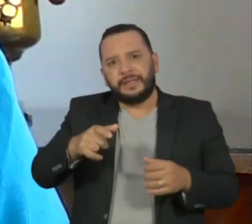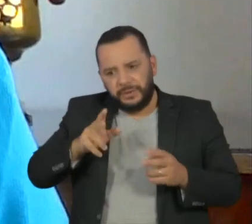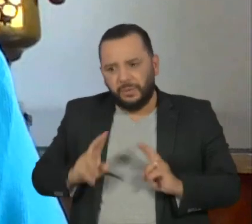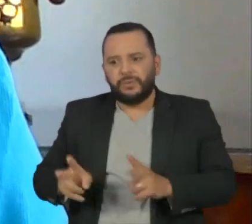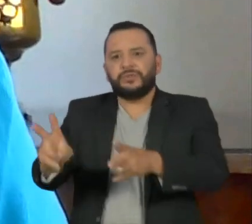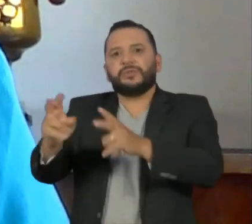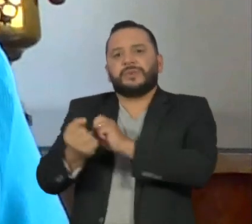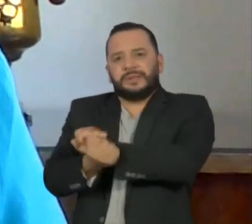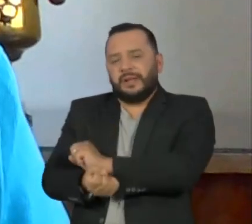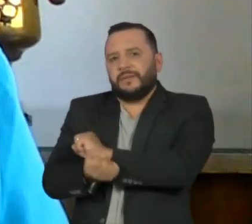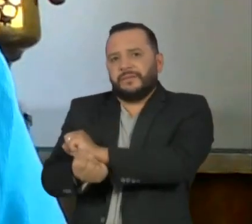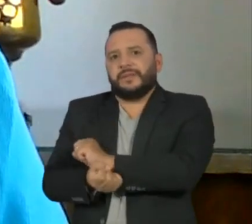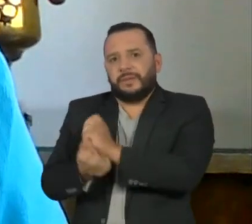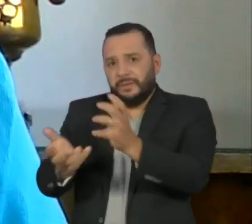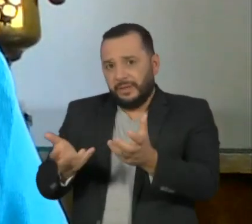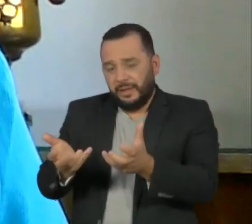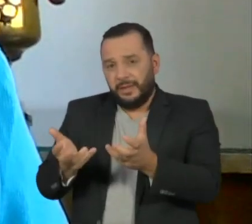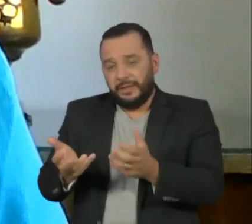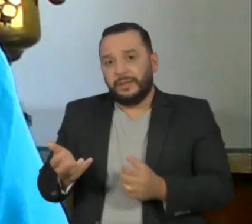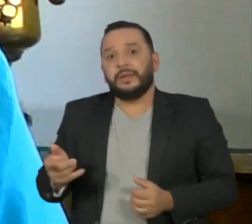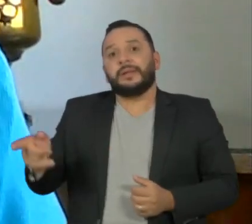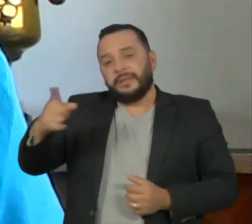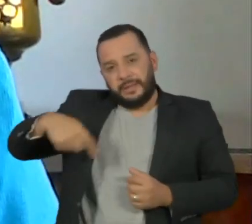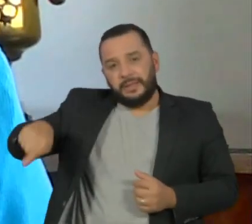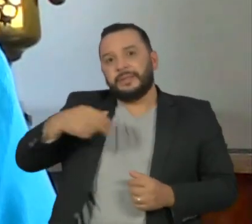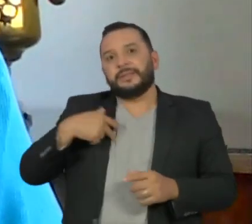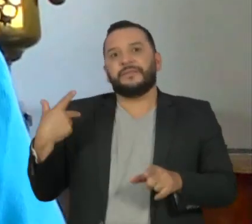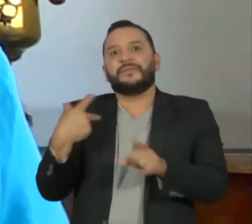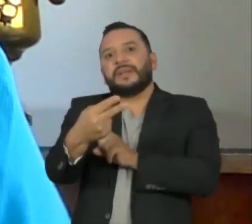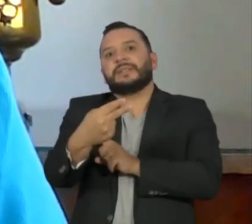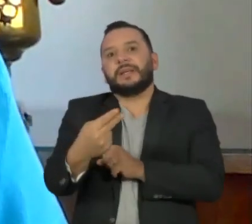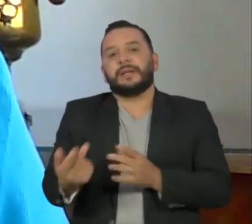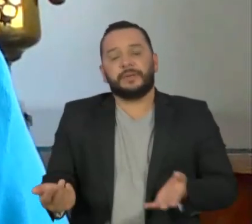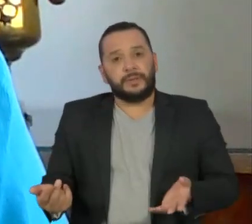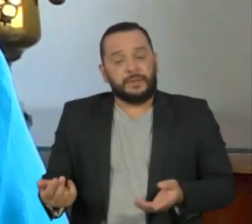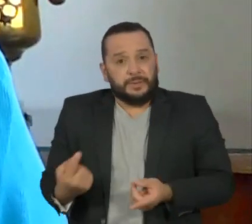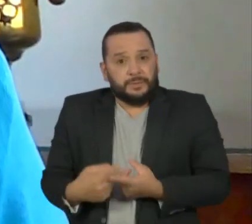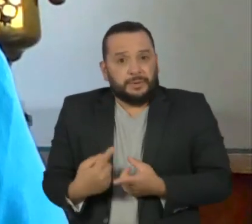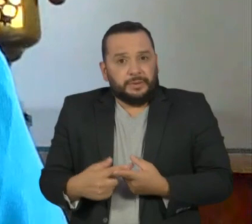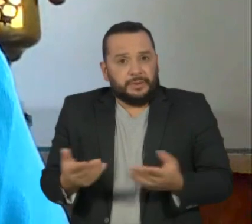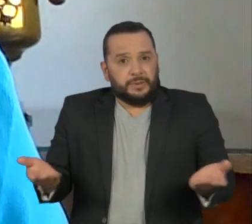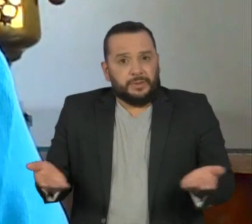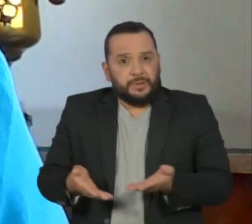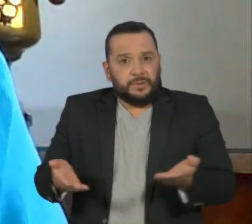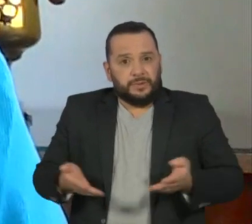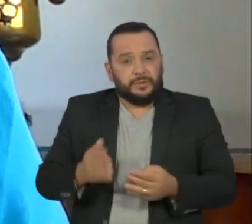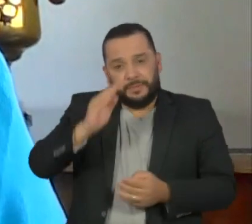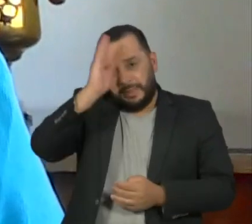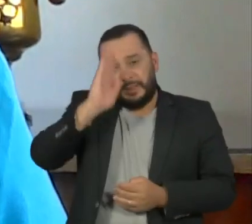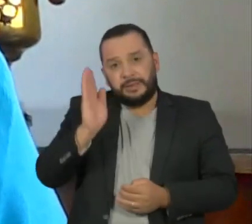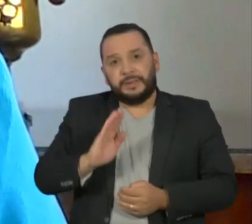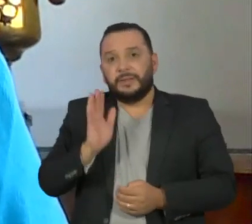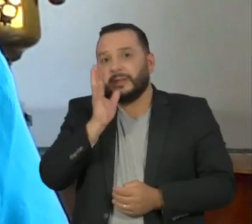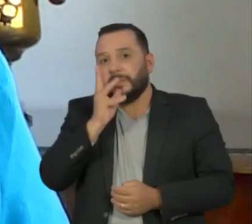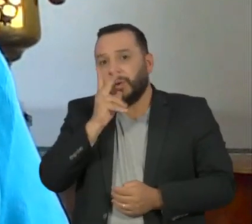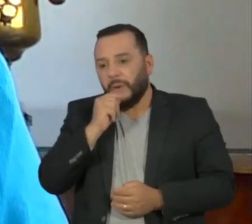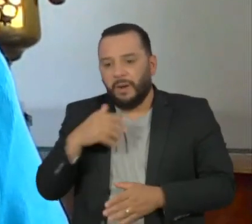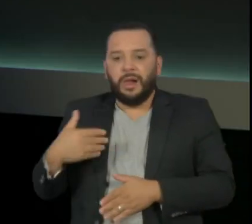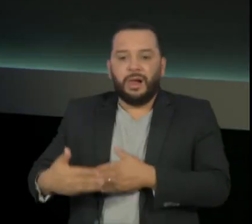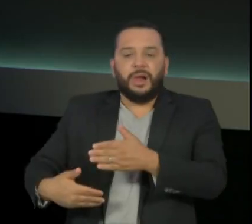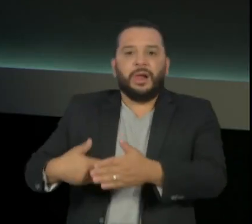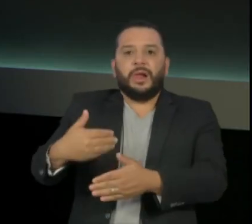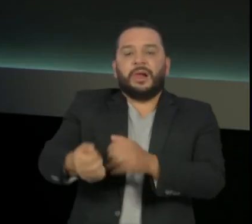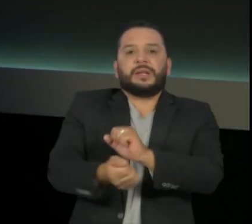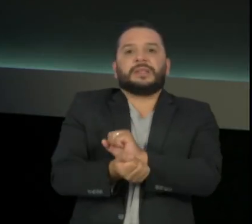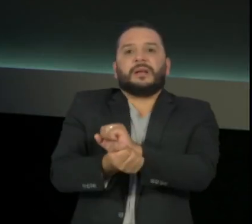escravidão. E veja, eles venceram. Tanto eles venceram que o Brasil ficou marcando passo durante o século XIX todo.